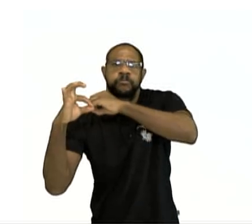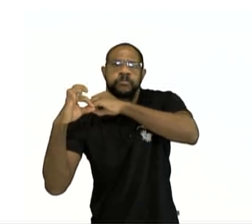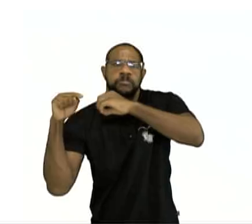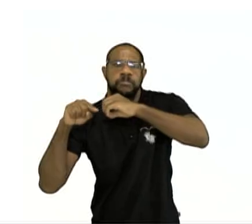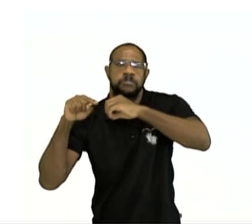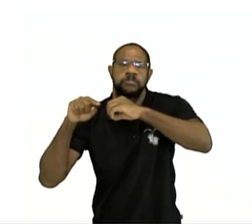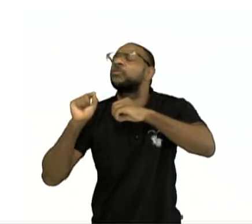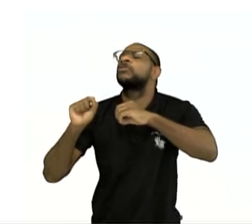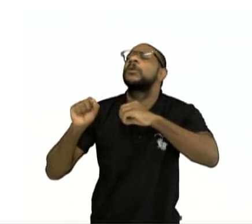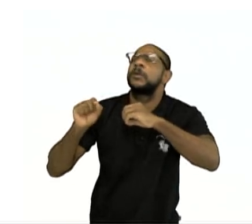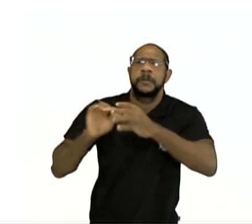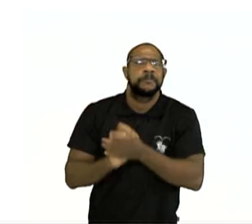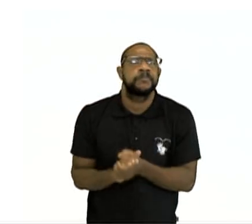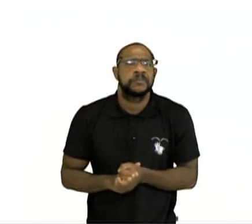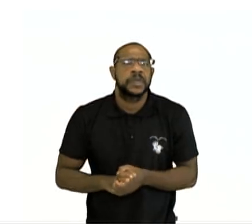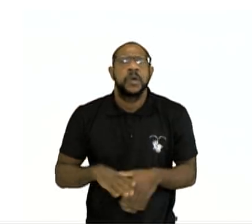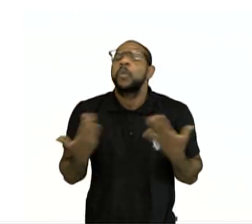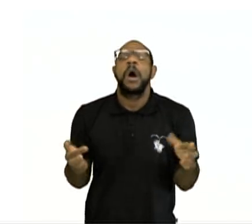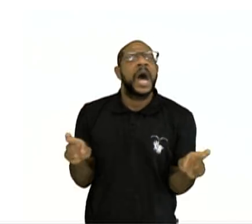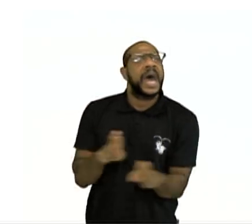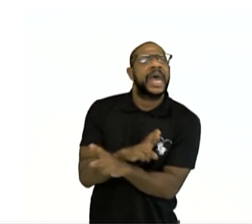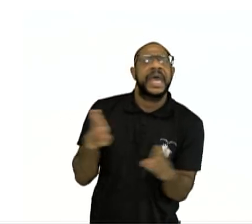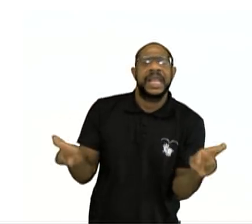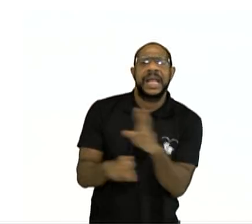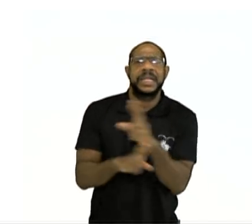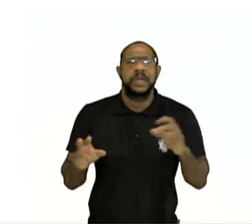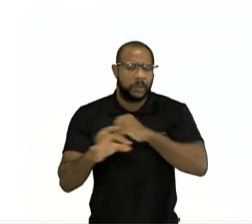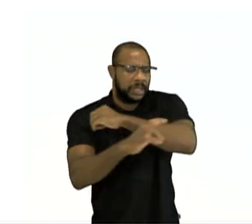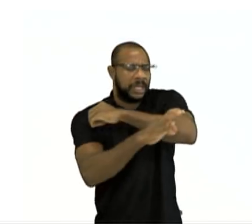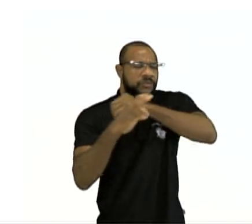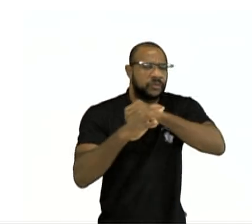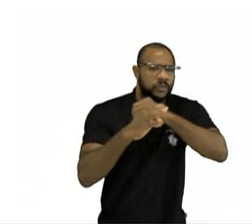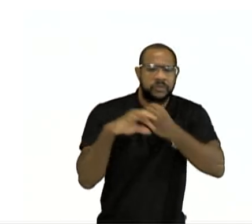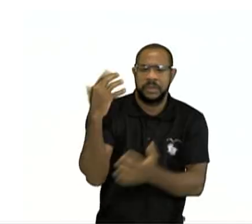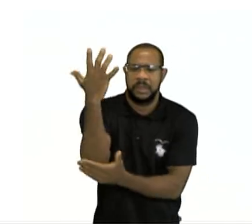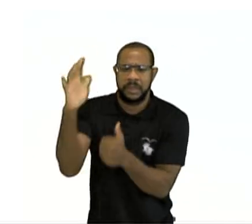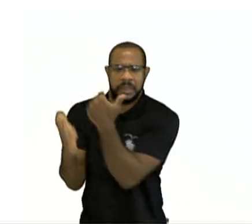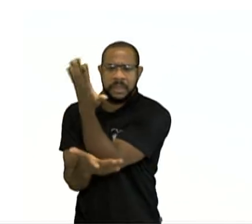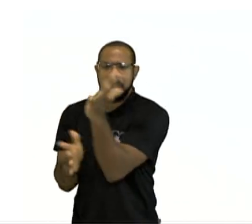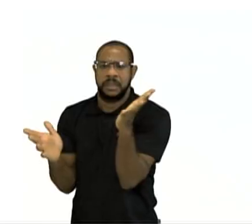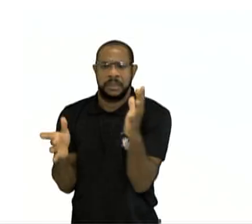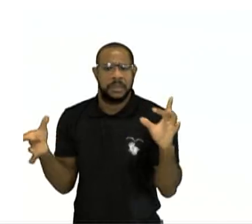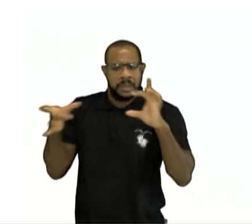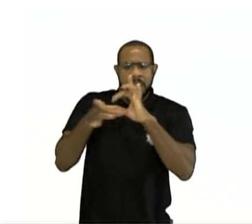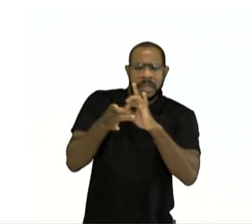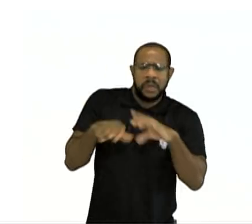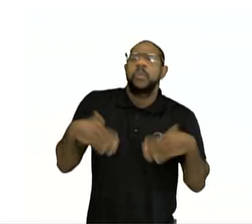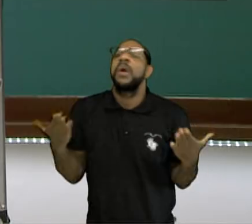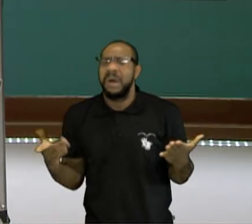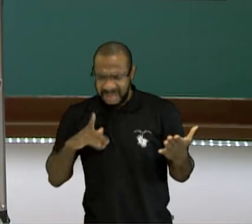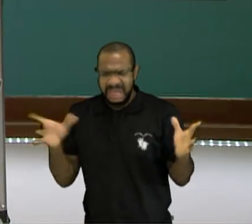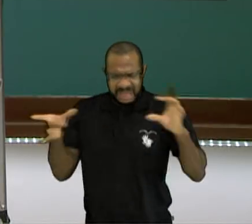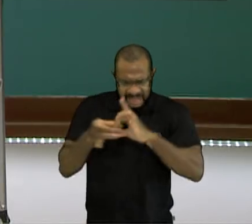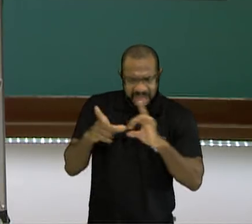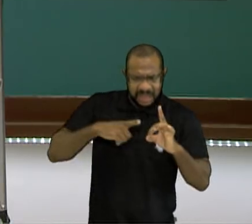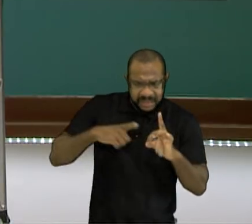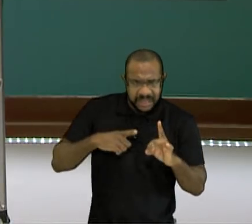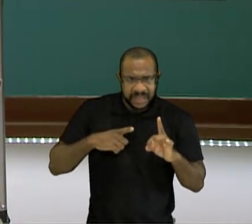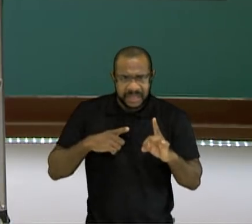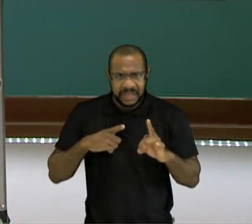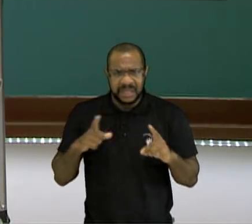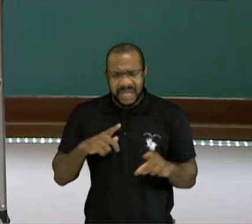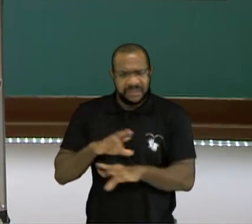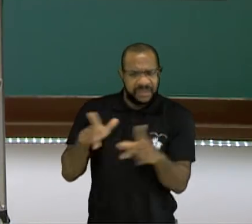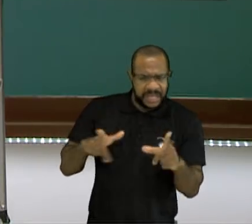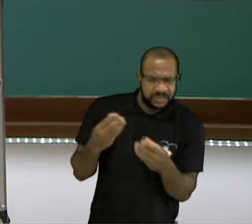com as paisagens? Existe uma relação entre uma coisa e outra? Entre latitude e